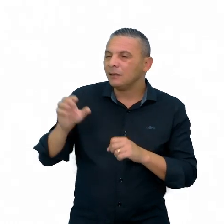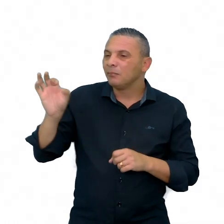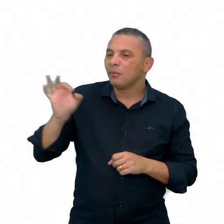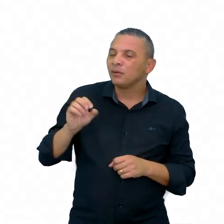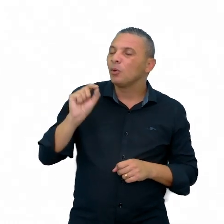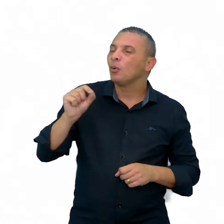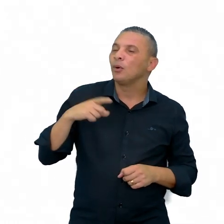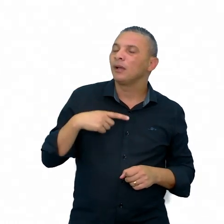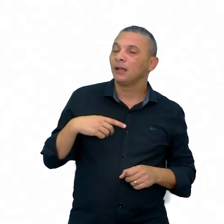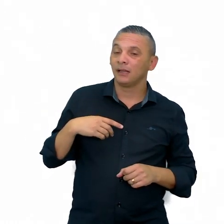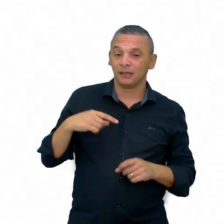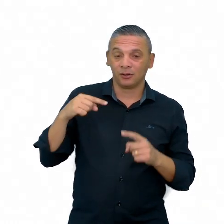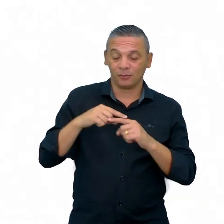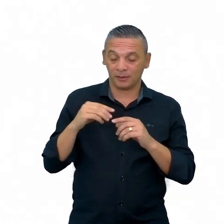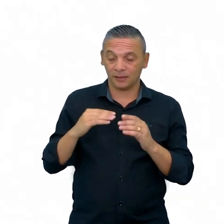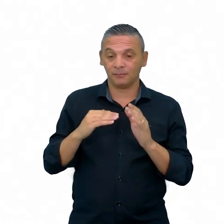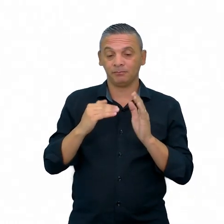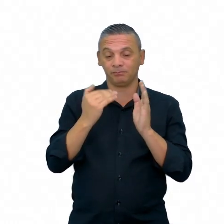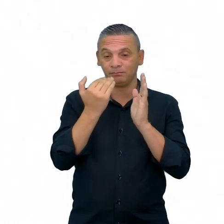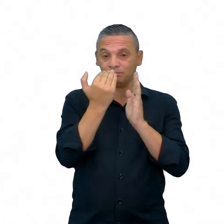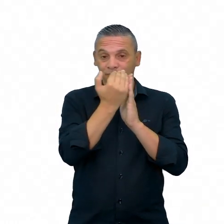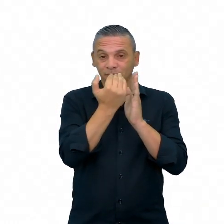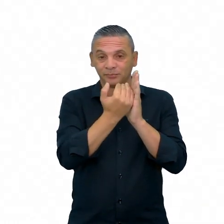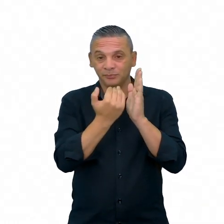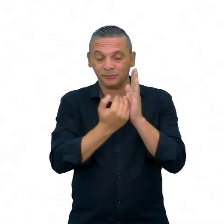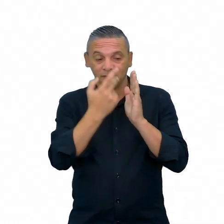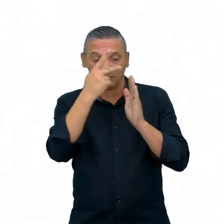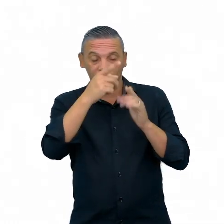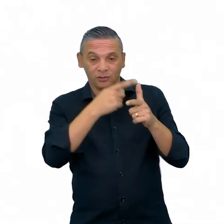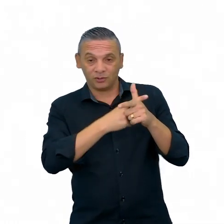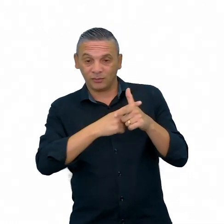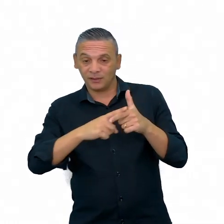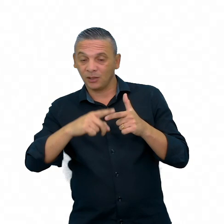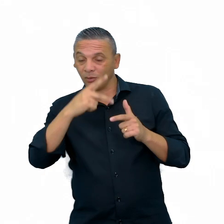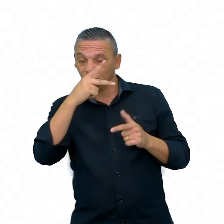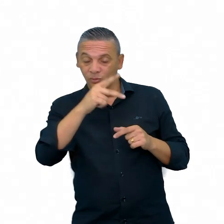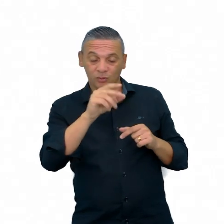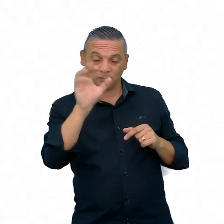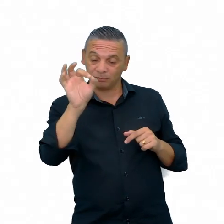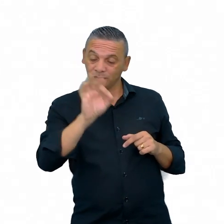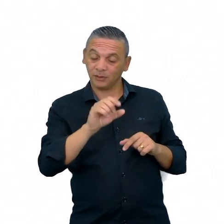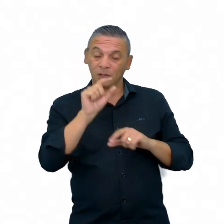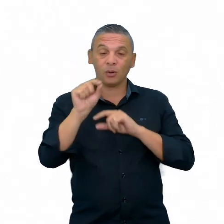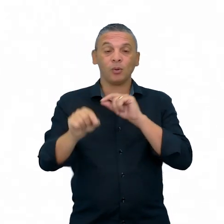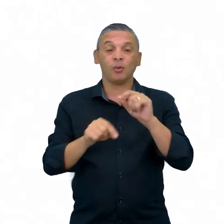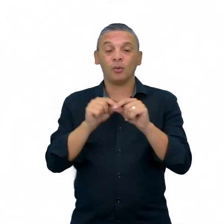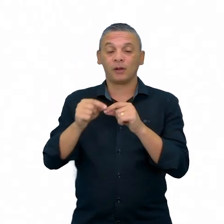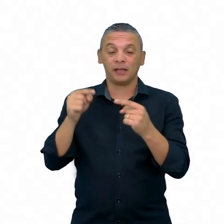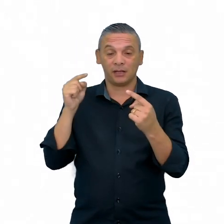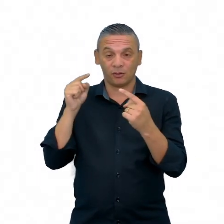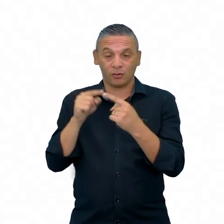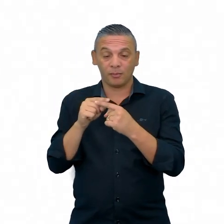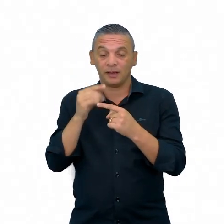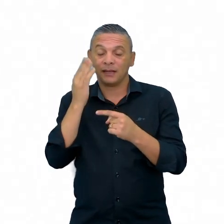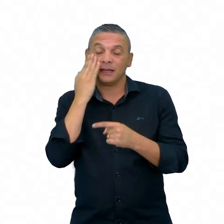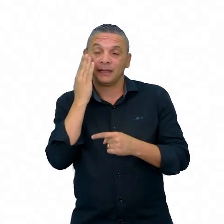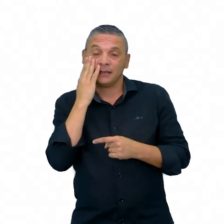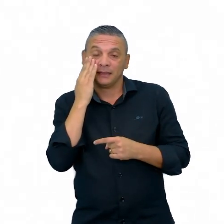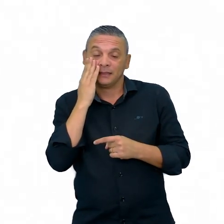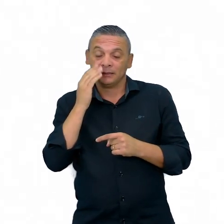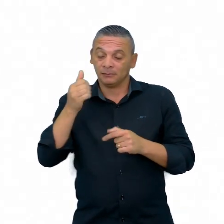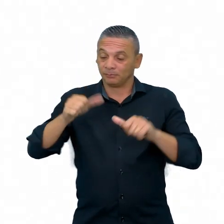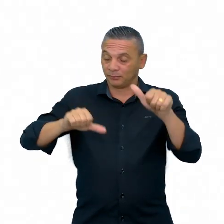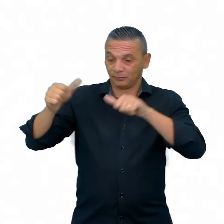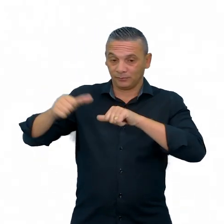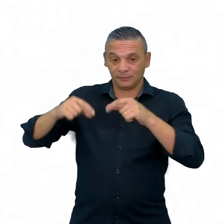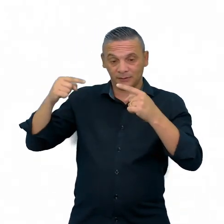proporcionalidades dentro das suas escalas, né, dentro dessas divisões proporcionais e também da taxa de variação que